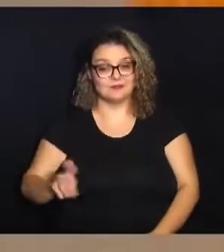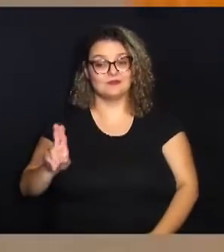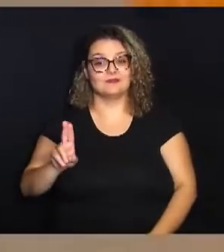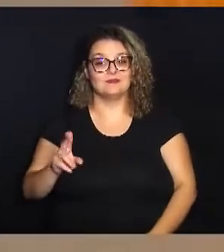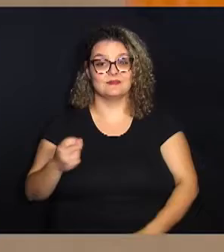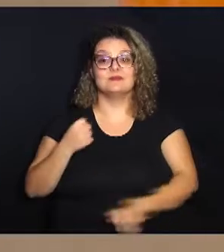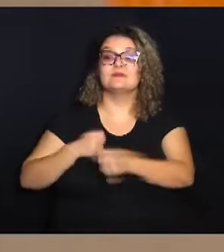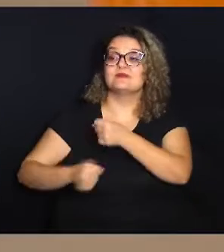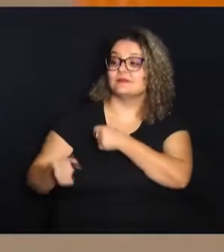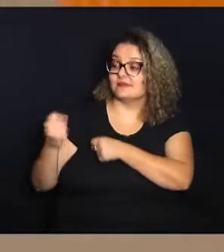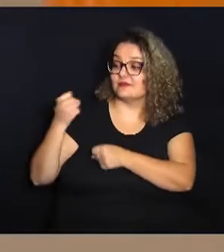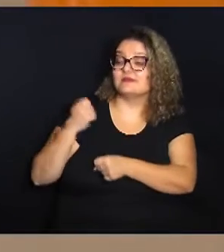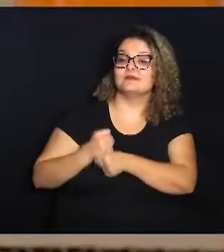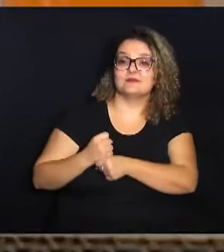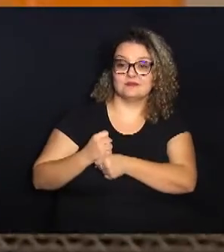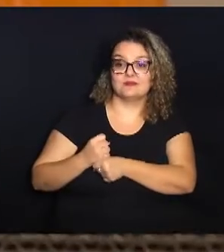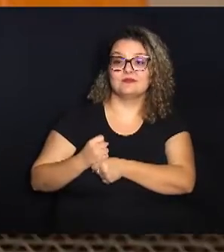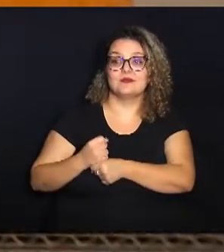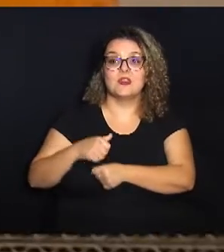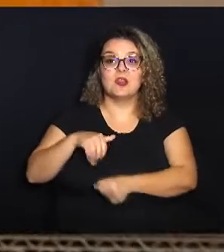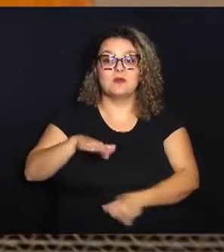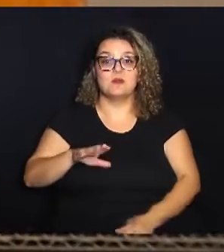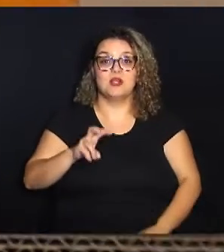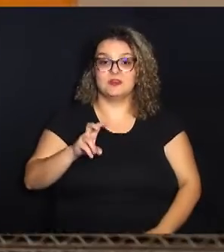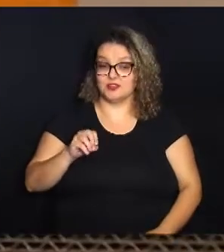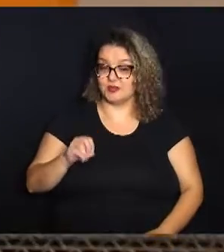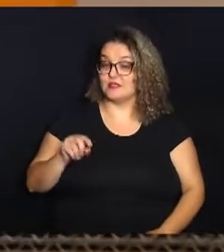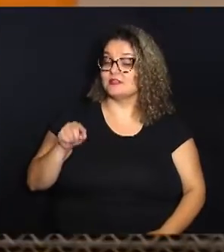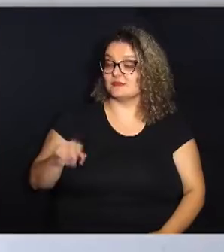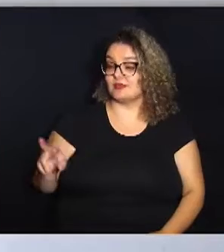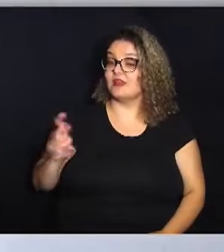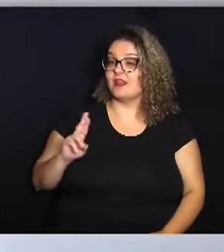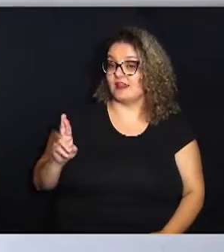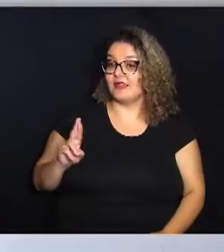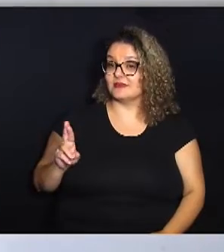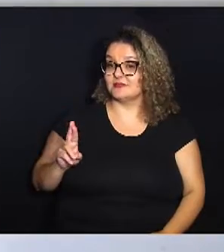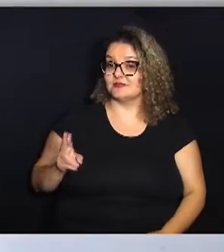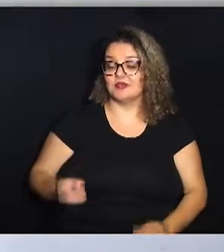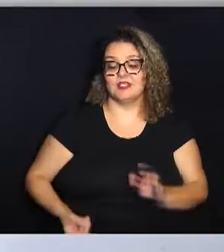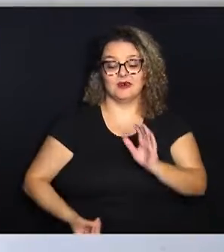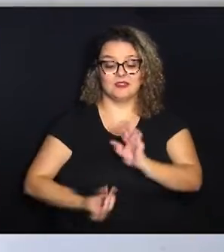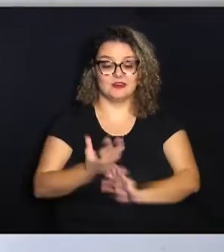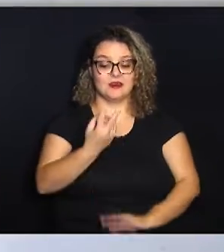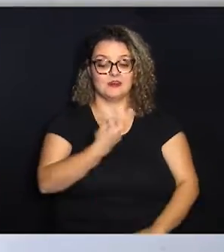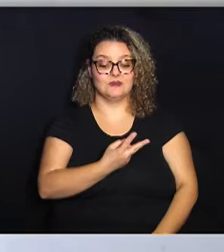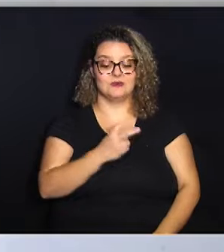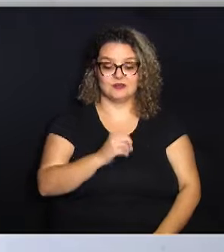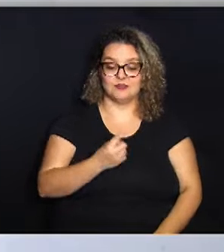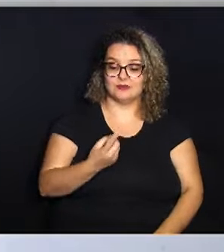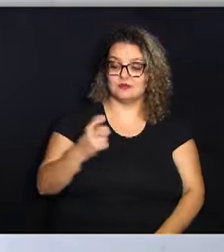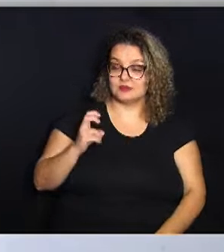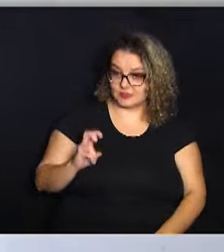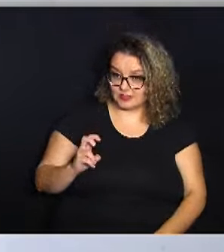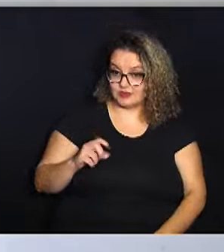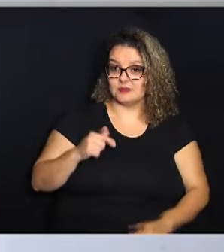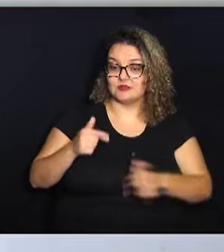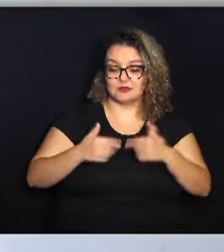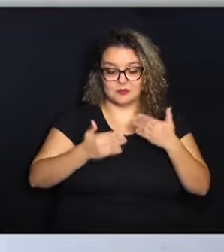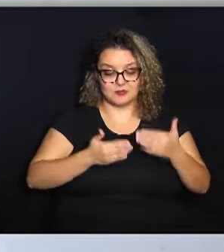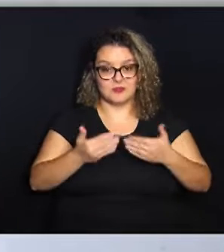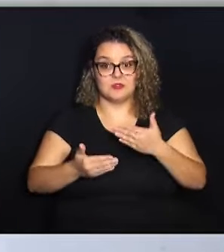ano passado faturou mais de R$500 milhão. Nascida em 2015, trabalha no processo